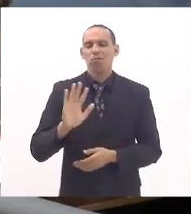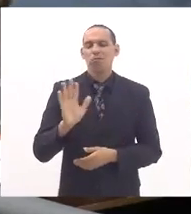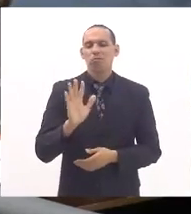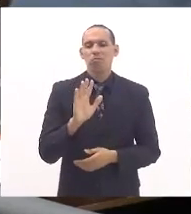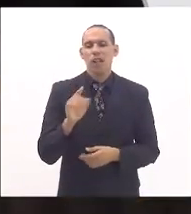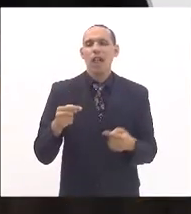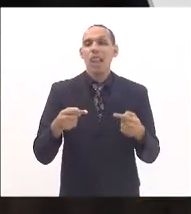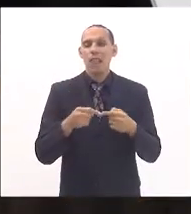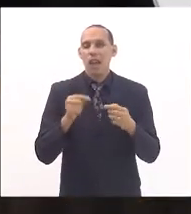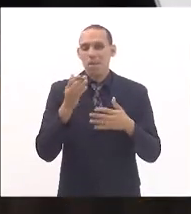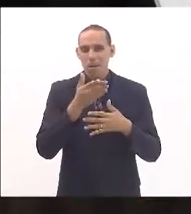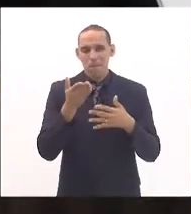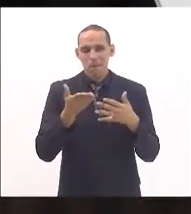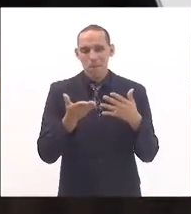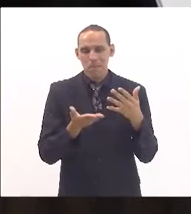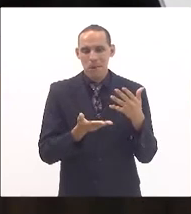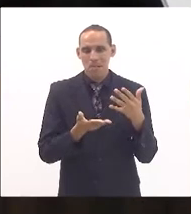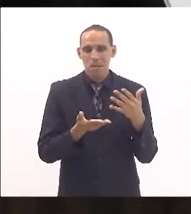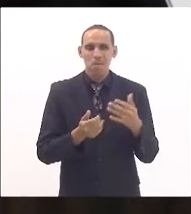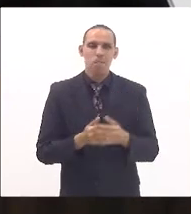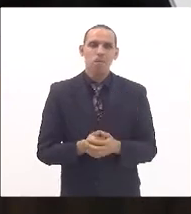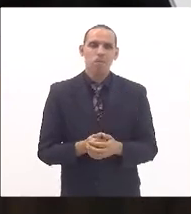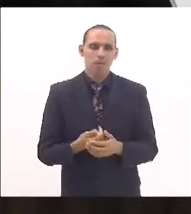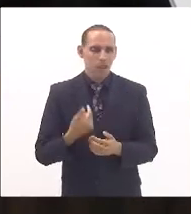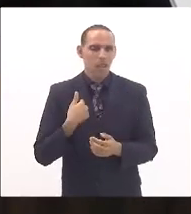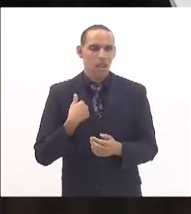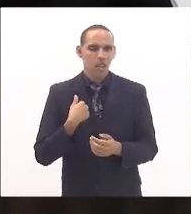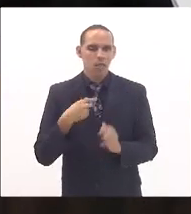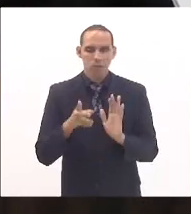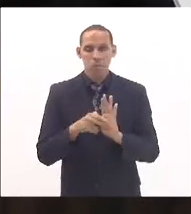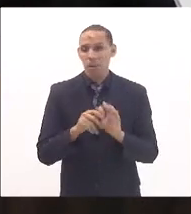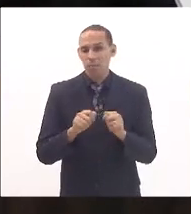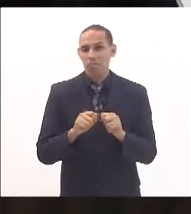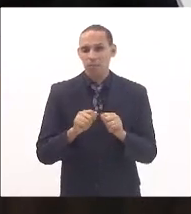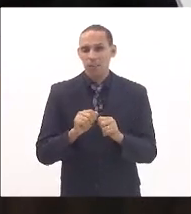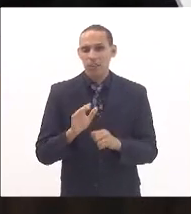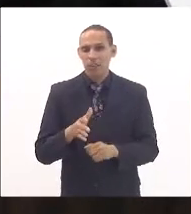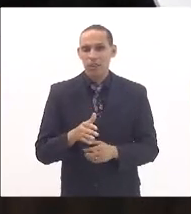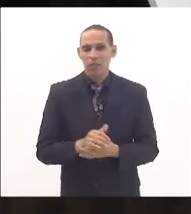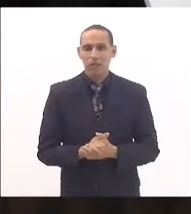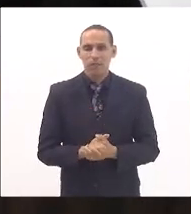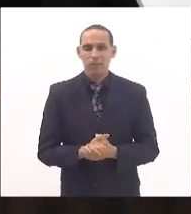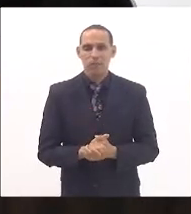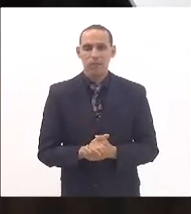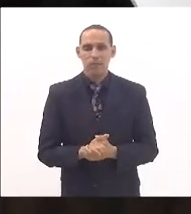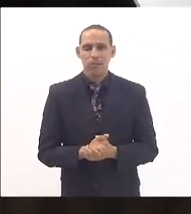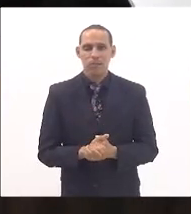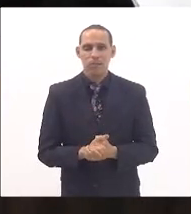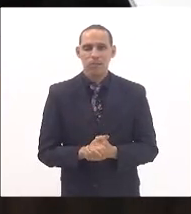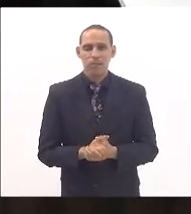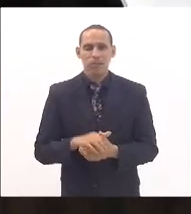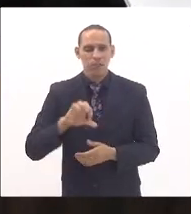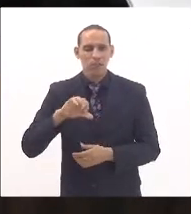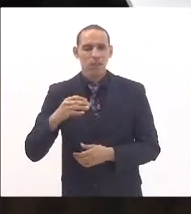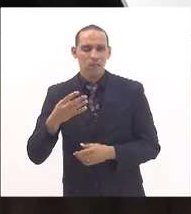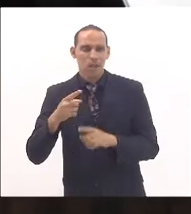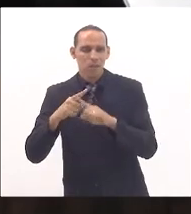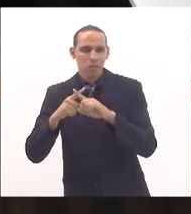ao parcelamento, eu mesmo fiz uma emenda. 84 vezes. É, que é um